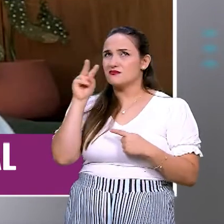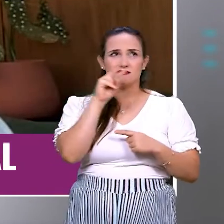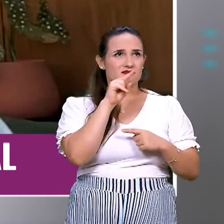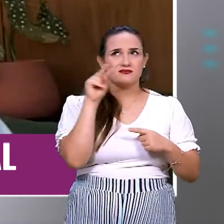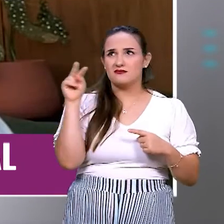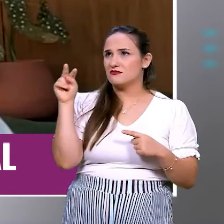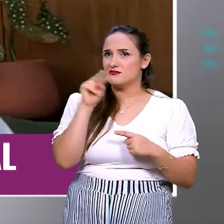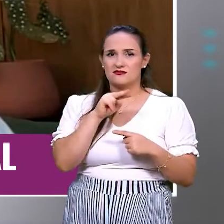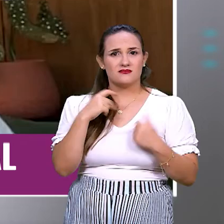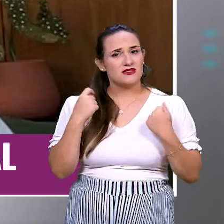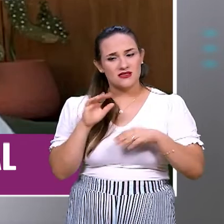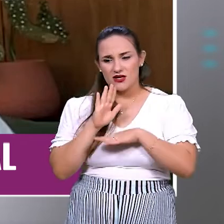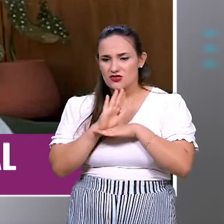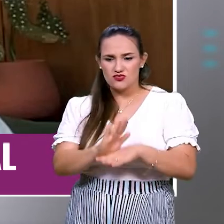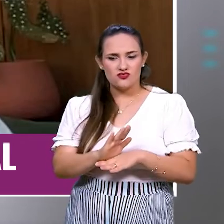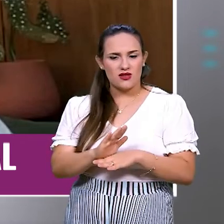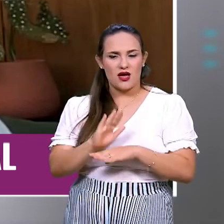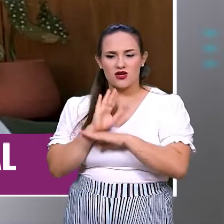ajudar os nossos